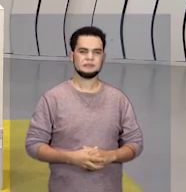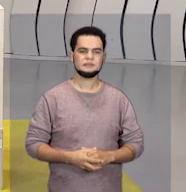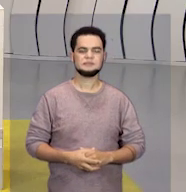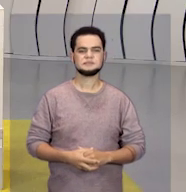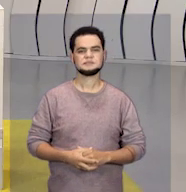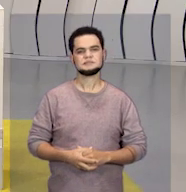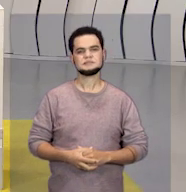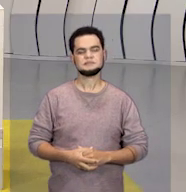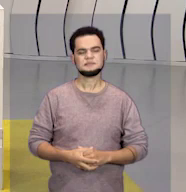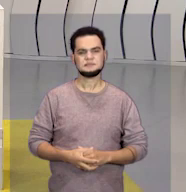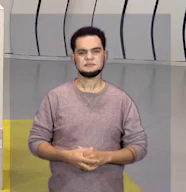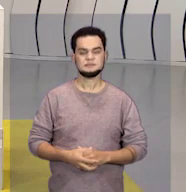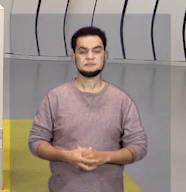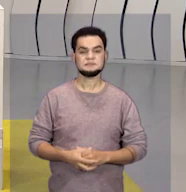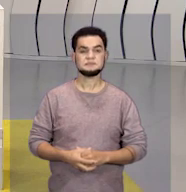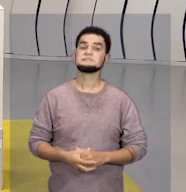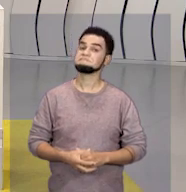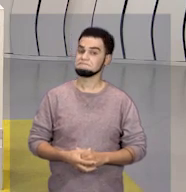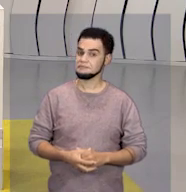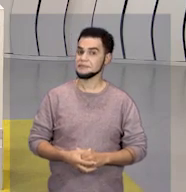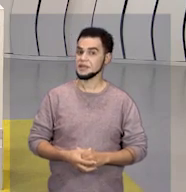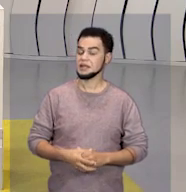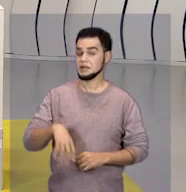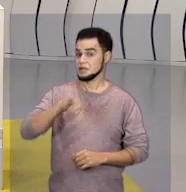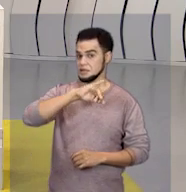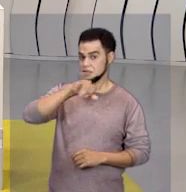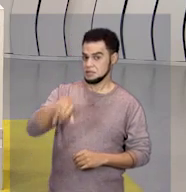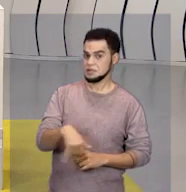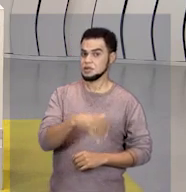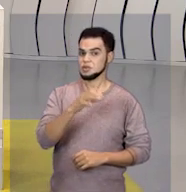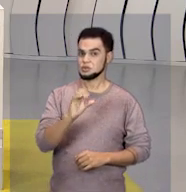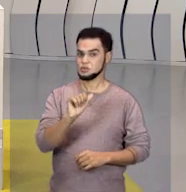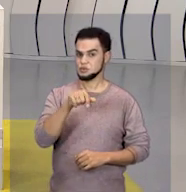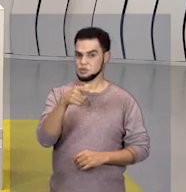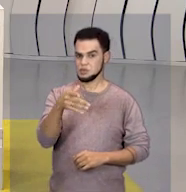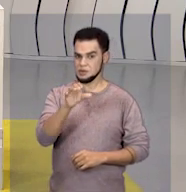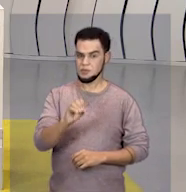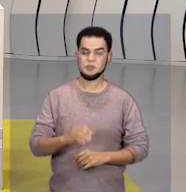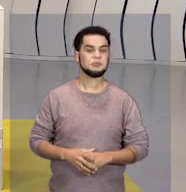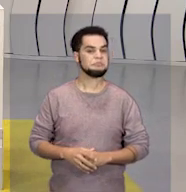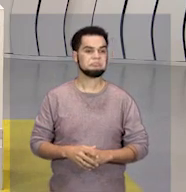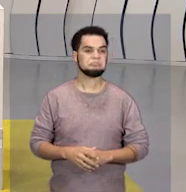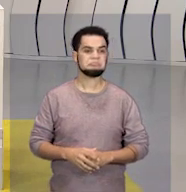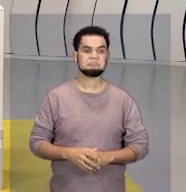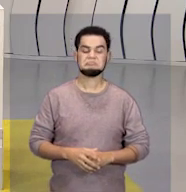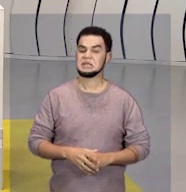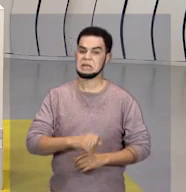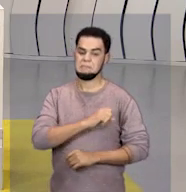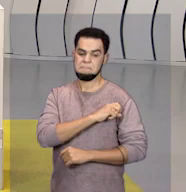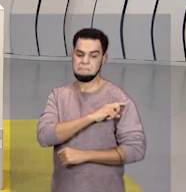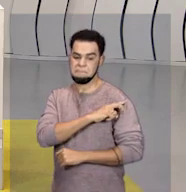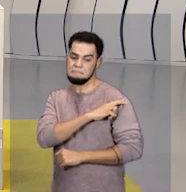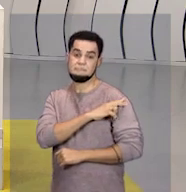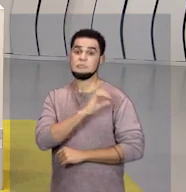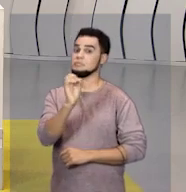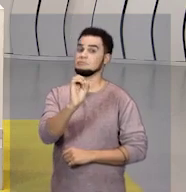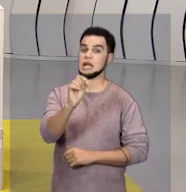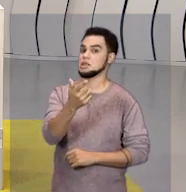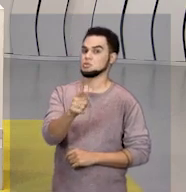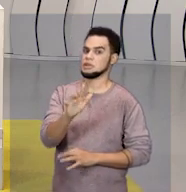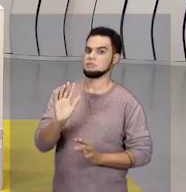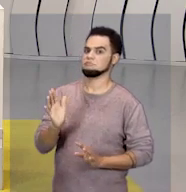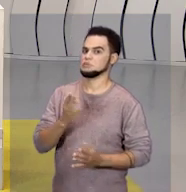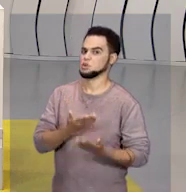O João, ele não tem nem o ensino fundamental,